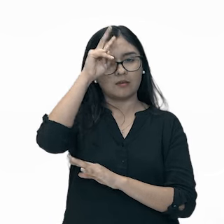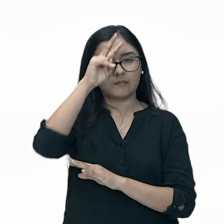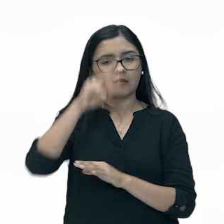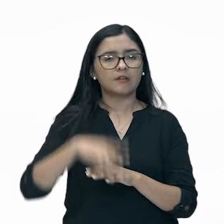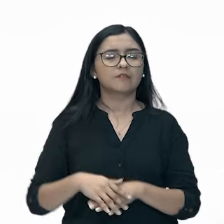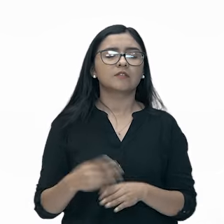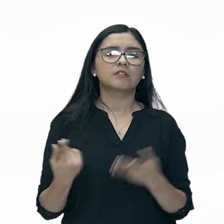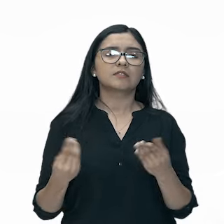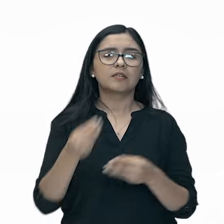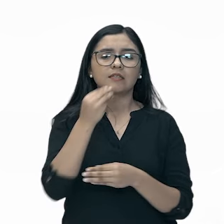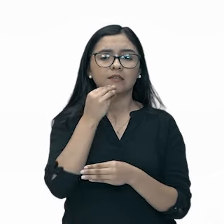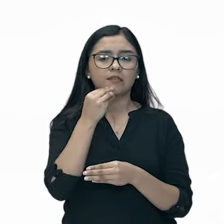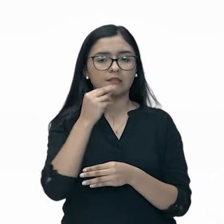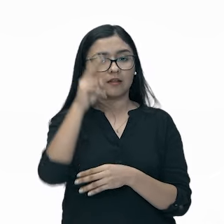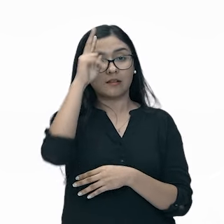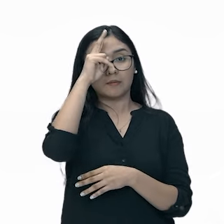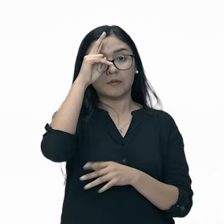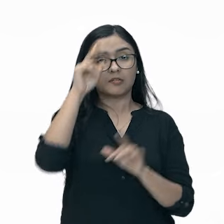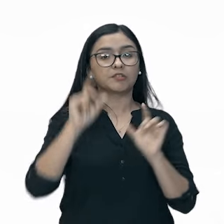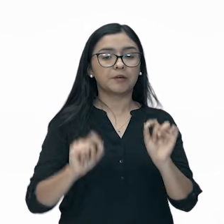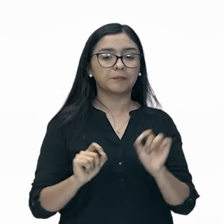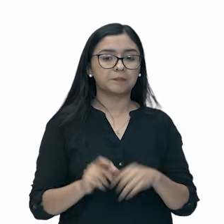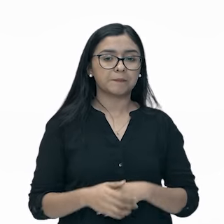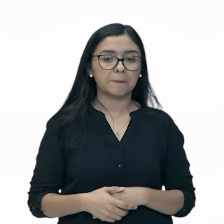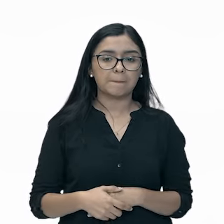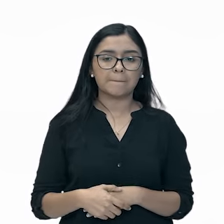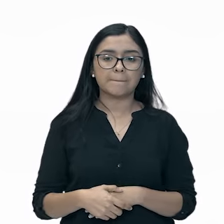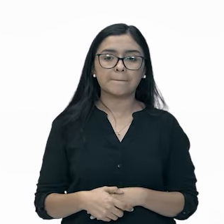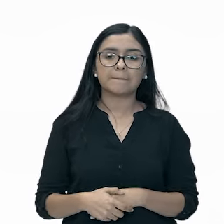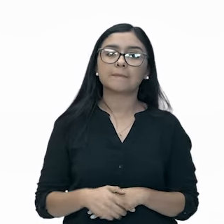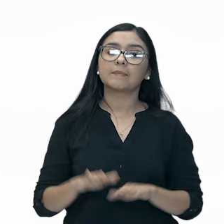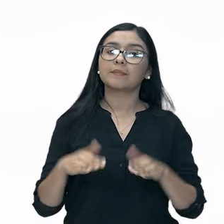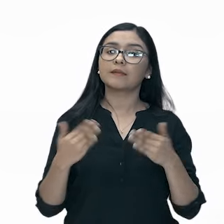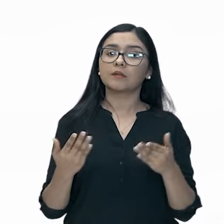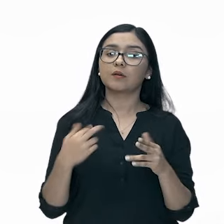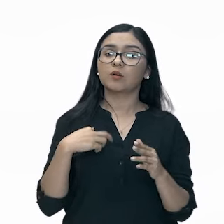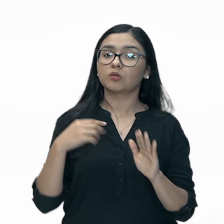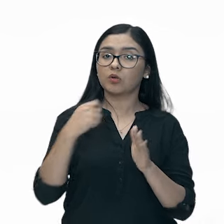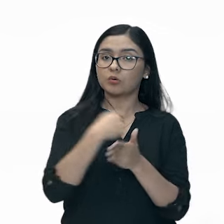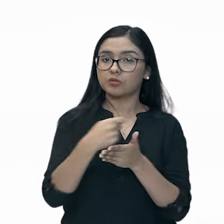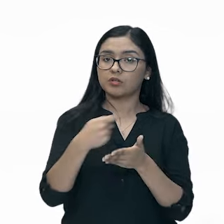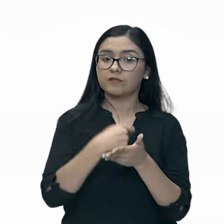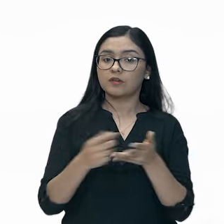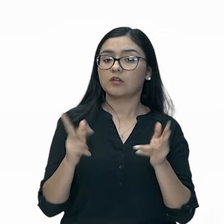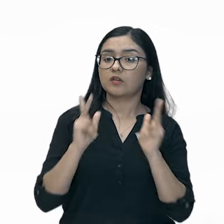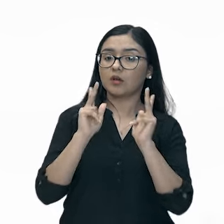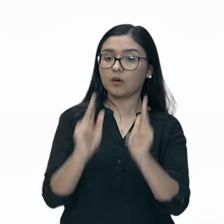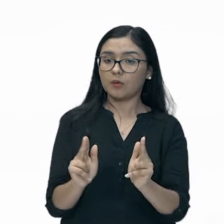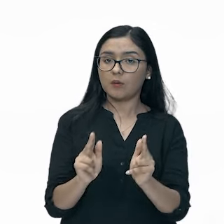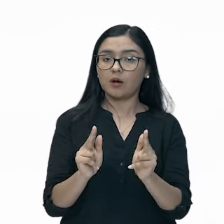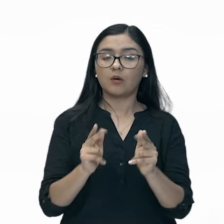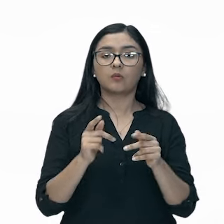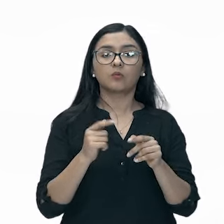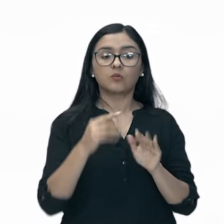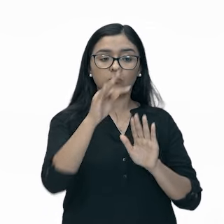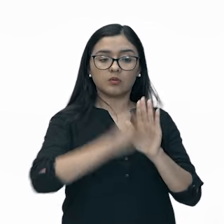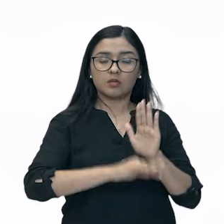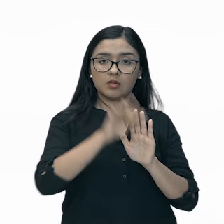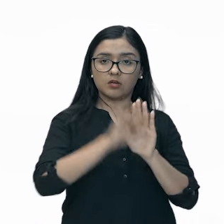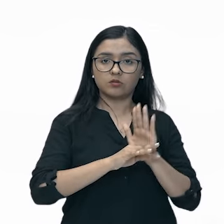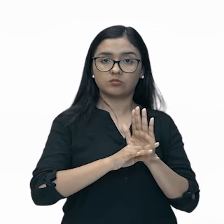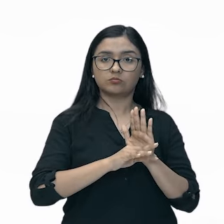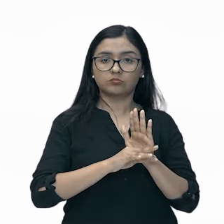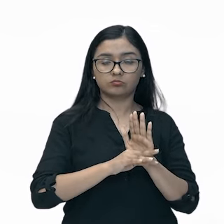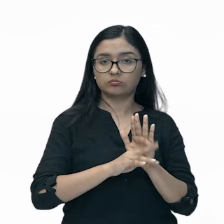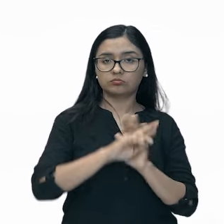recuperar de quem é veja eu não escrevi igual ao texto da Legião Urbana e eu não